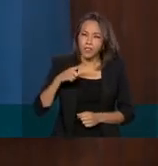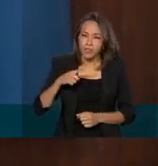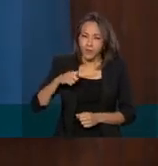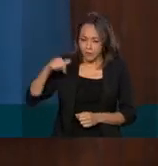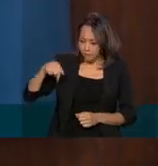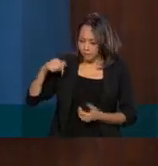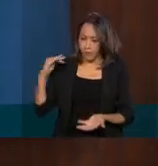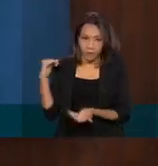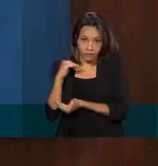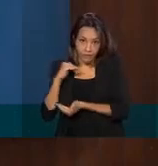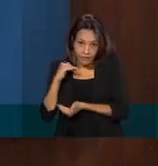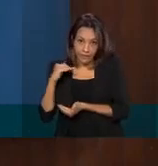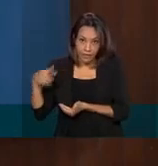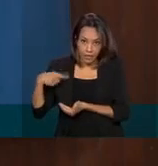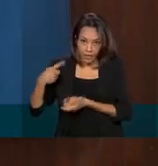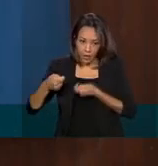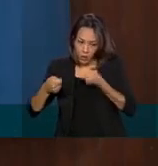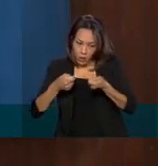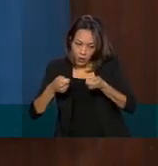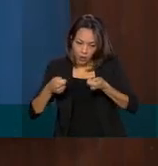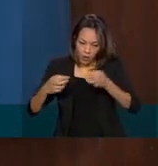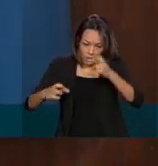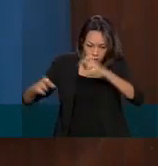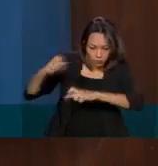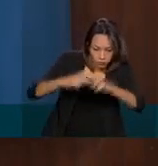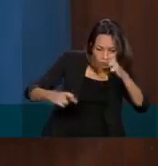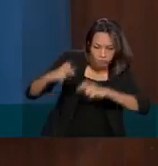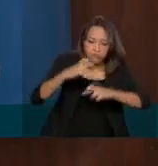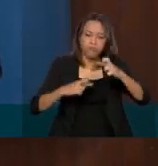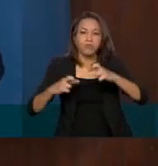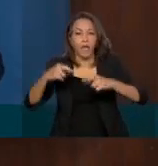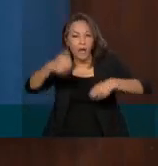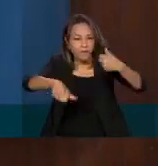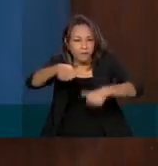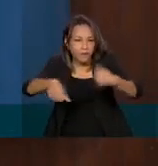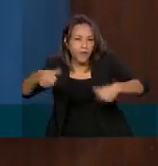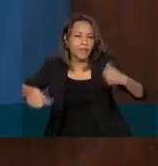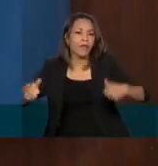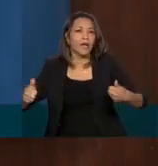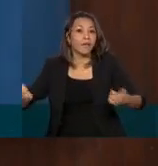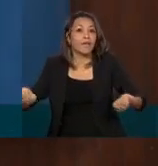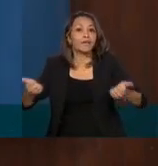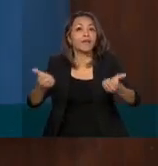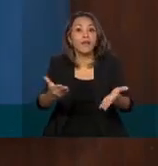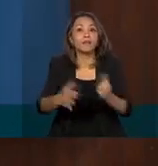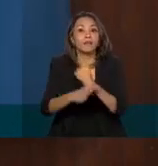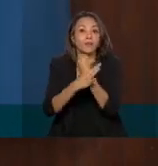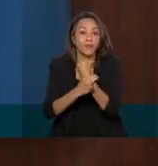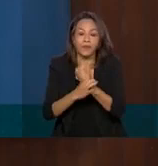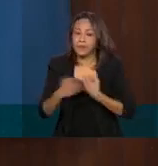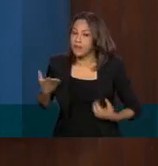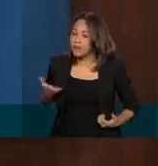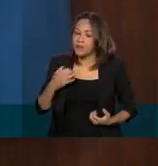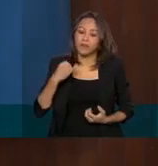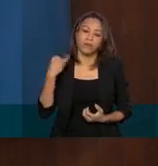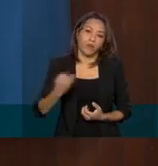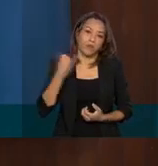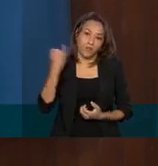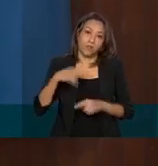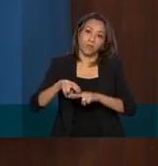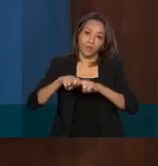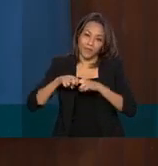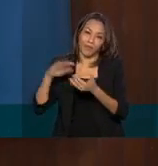reguladora que possa avaliar esses dados, que possa trazer essa segurança, é fundamental. E por isso que a